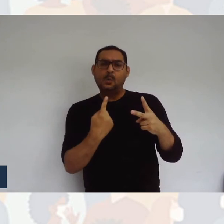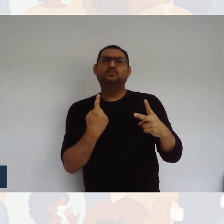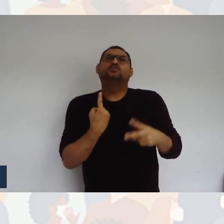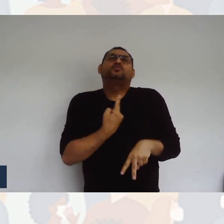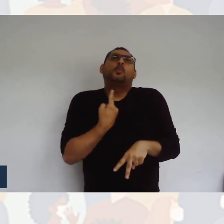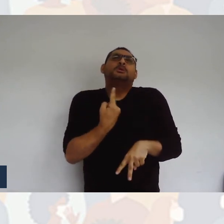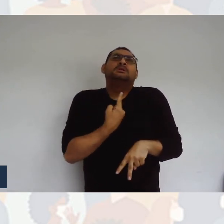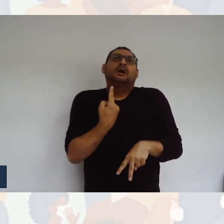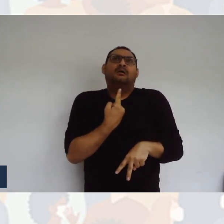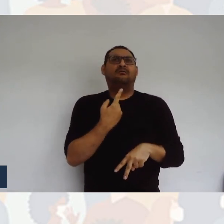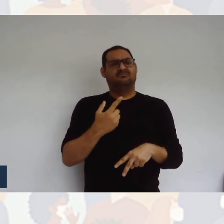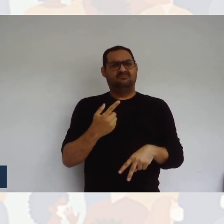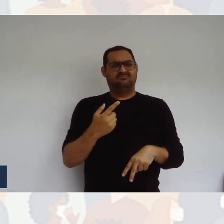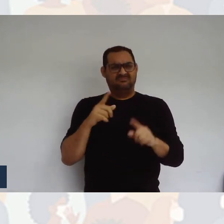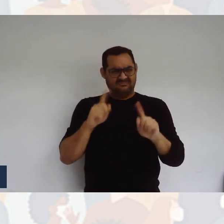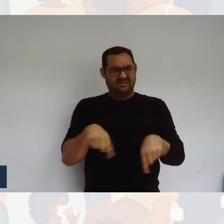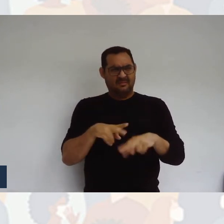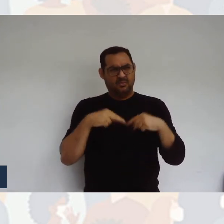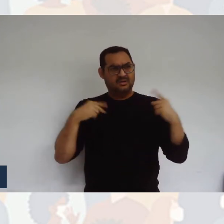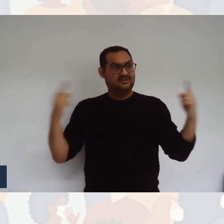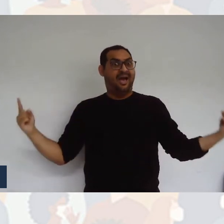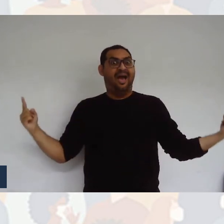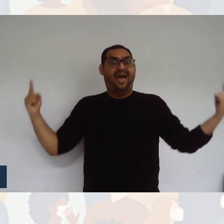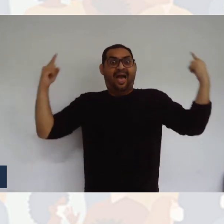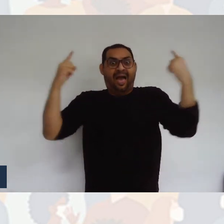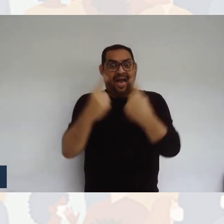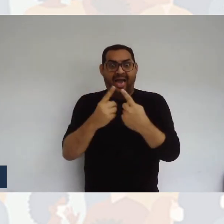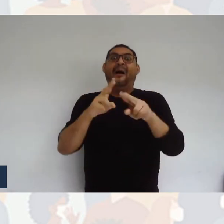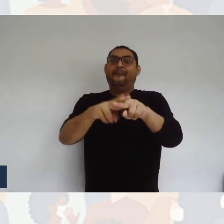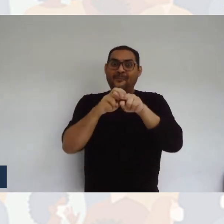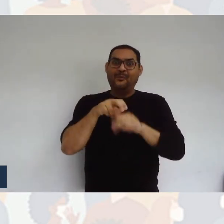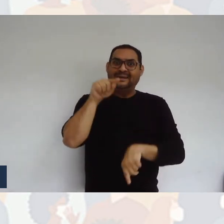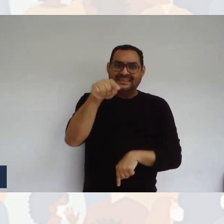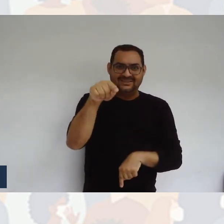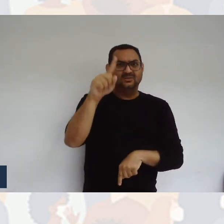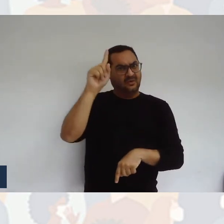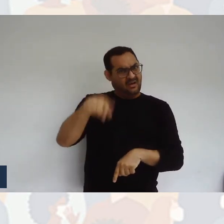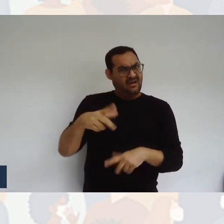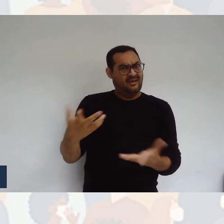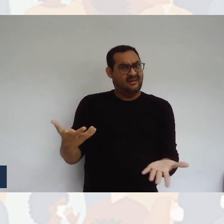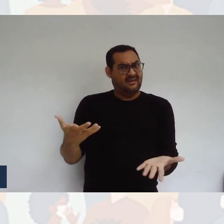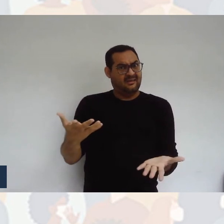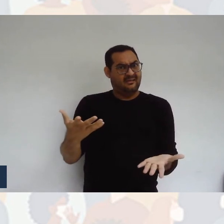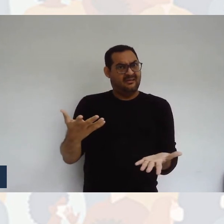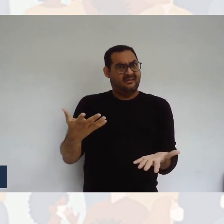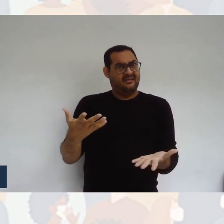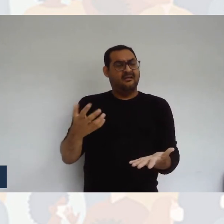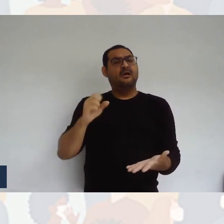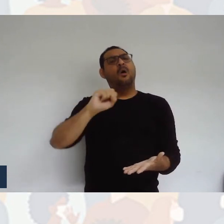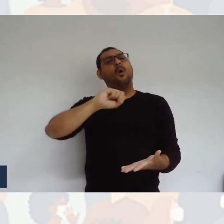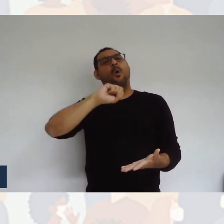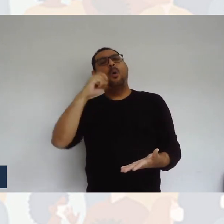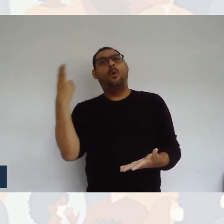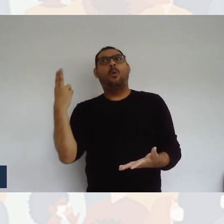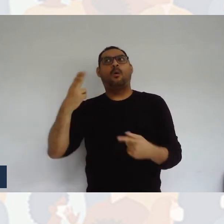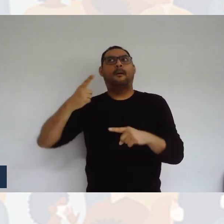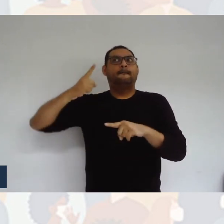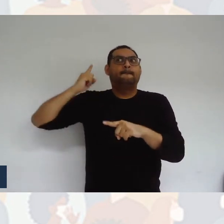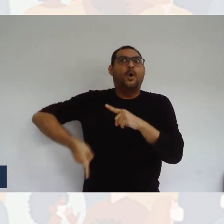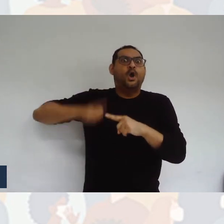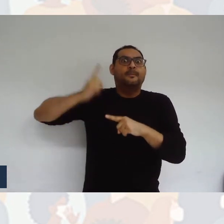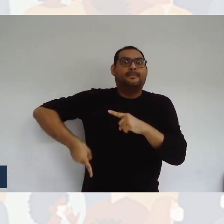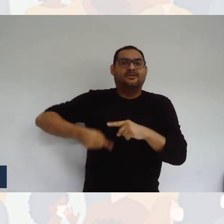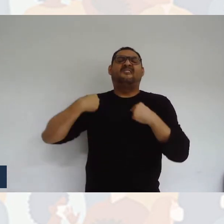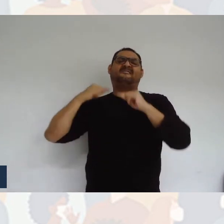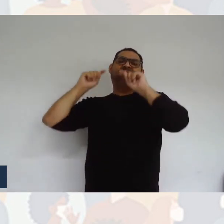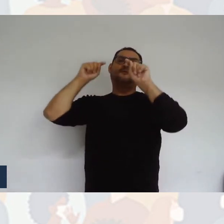a esse encontro de corpos, mas também não só aquela coisa do proibido, e também da